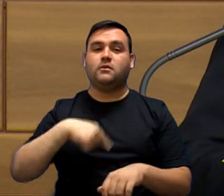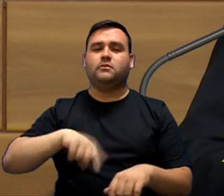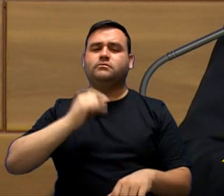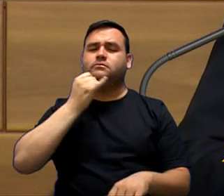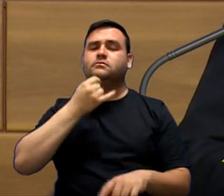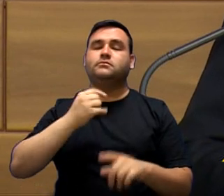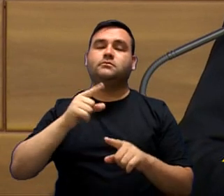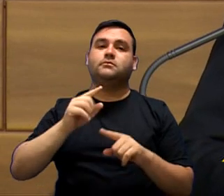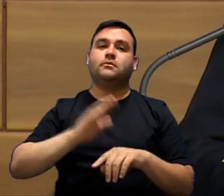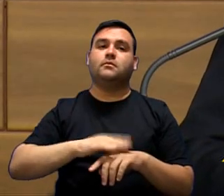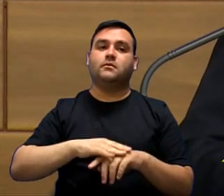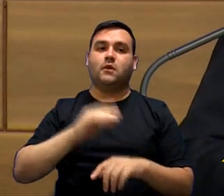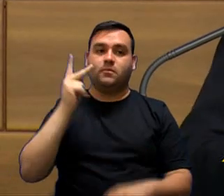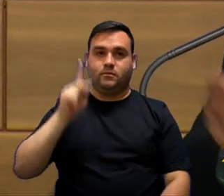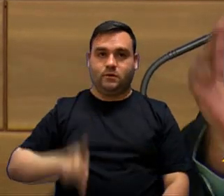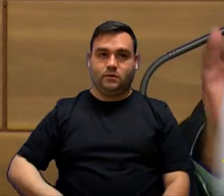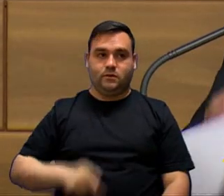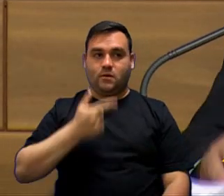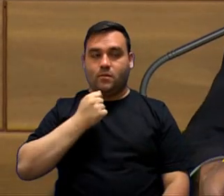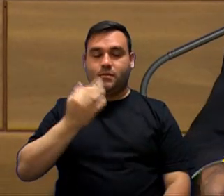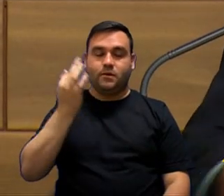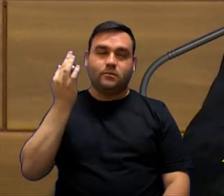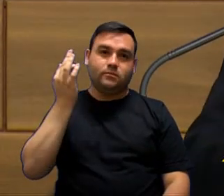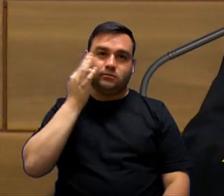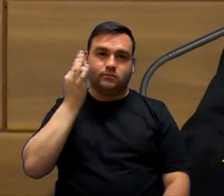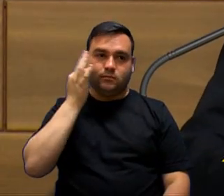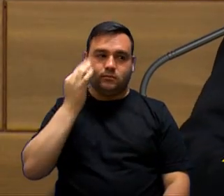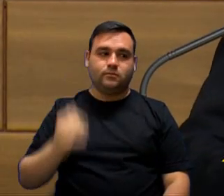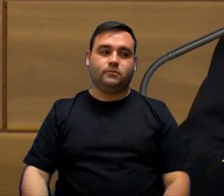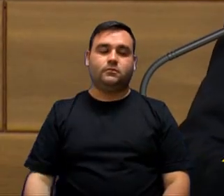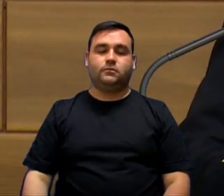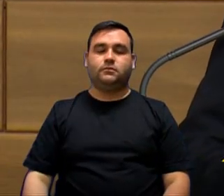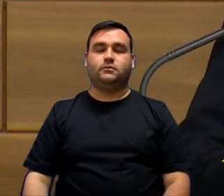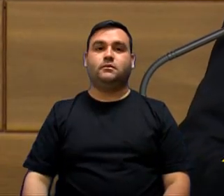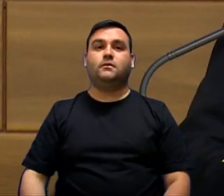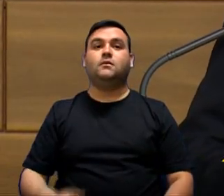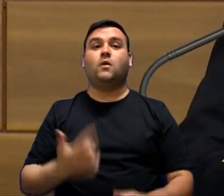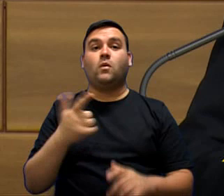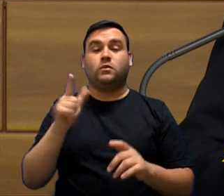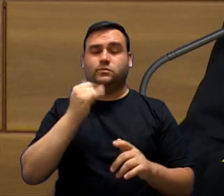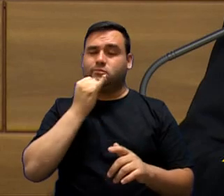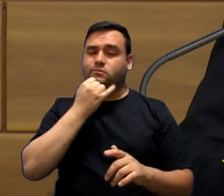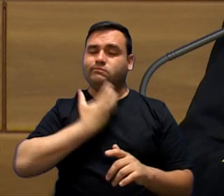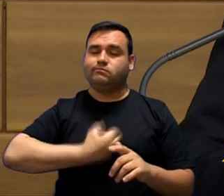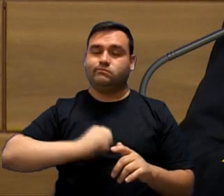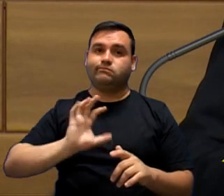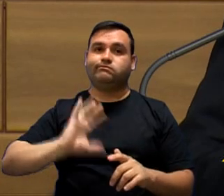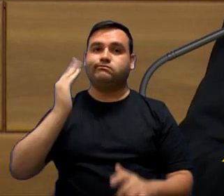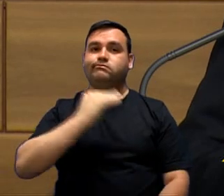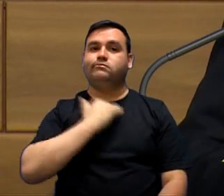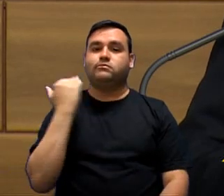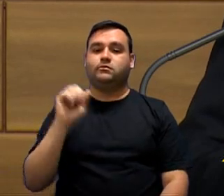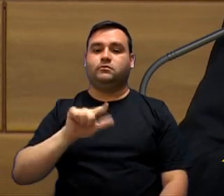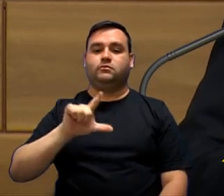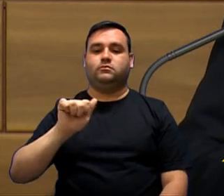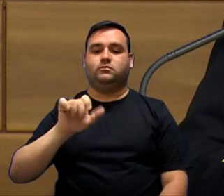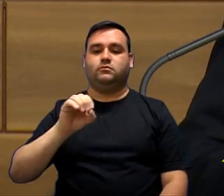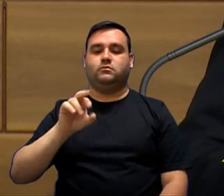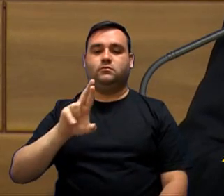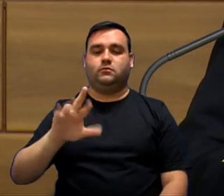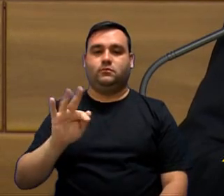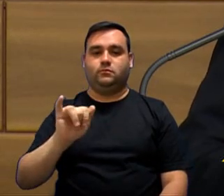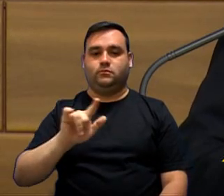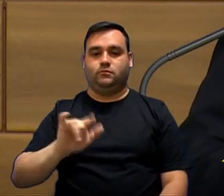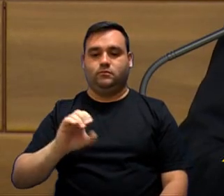profundo pesar é o presidente dessa casa, vereador Fernando Dini. Voto de profundo pesar pelo falecimento de Alaor Fazio